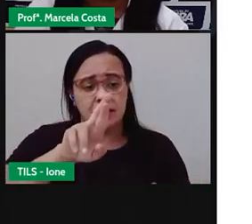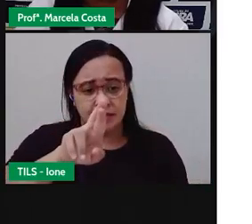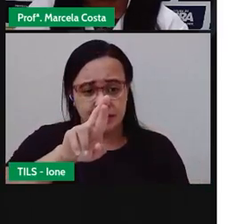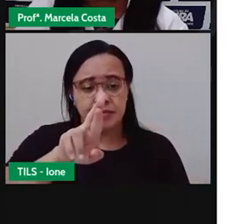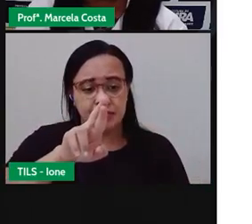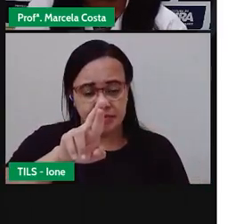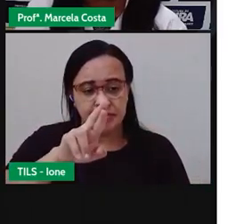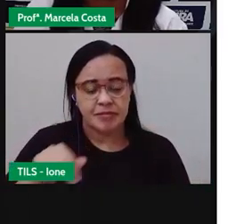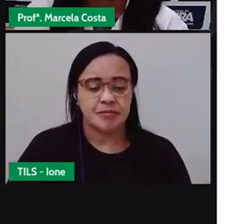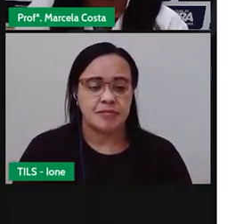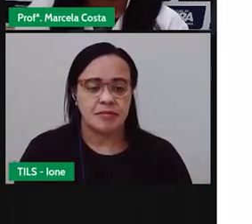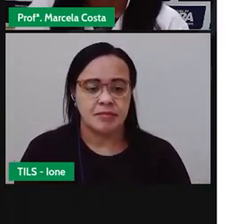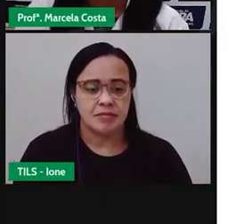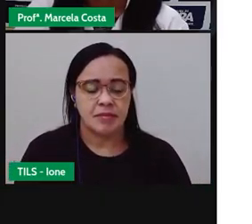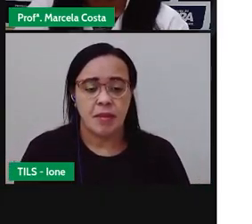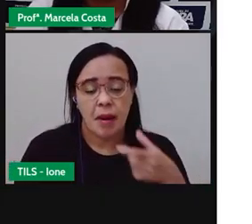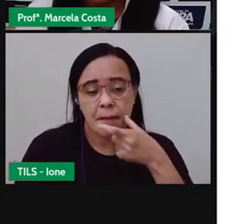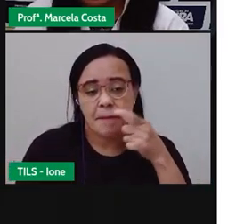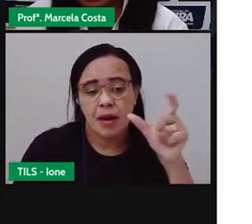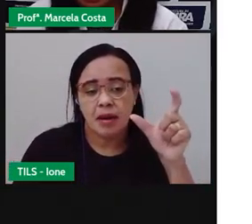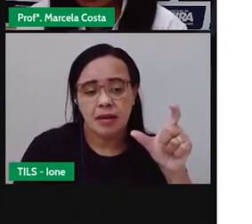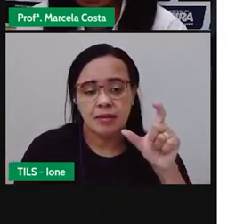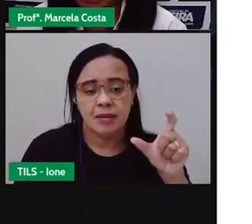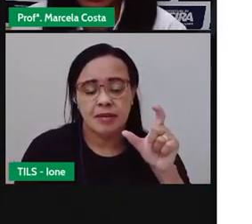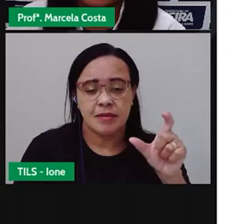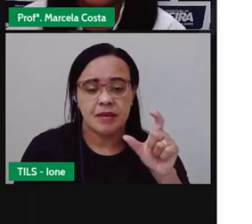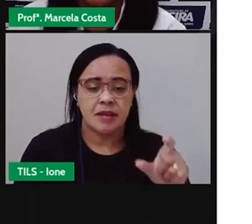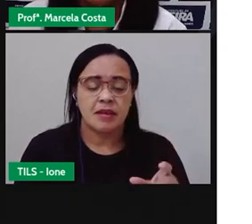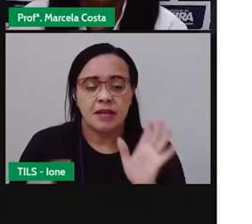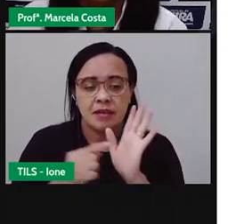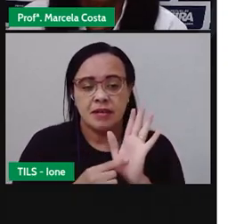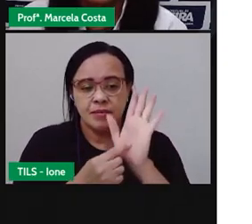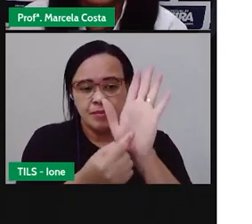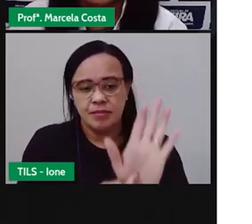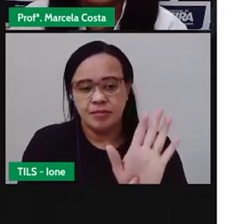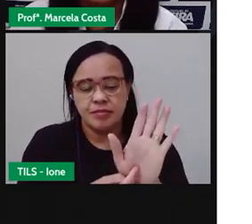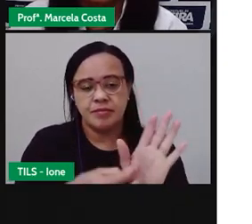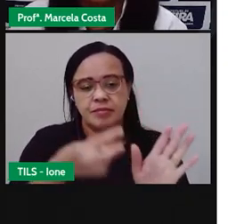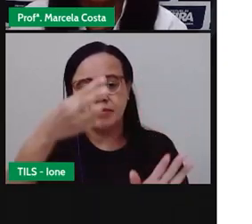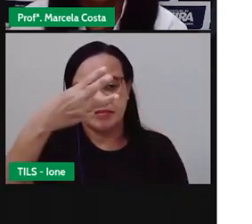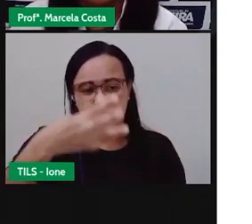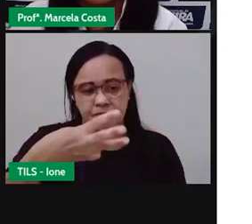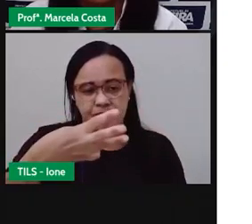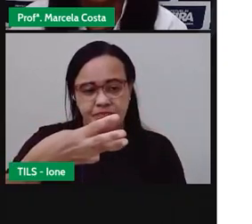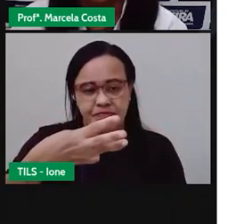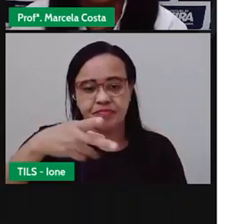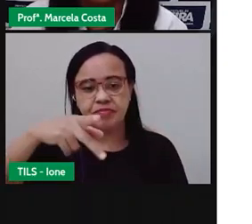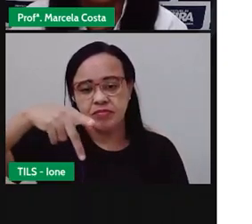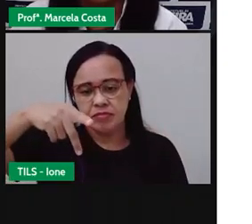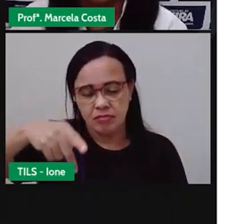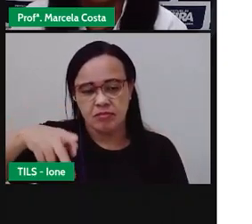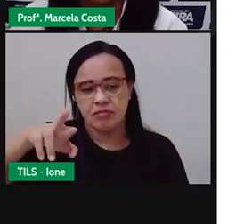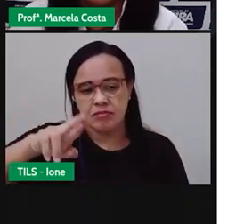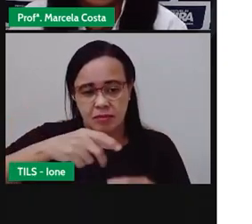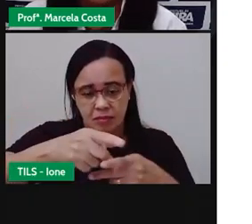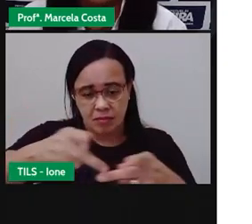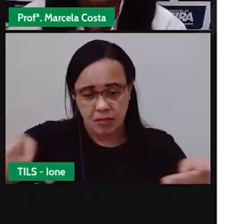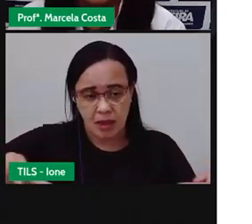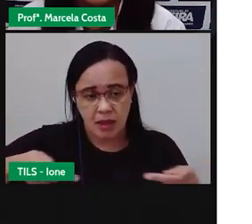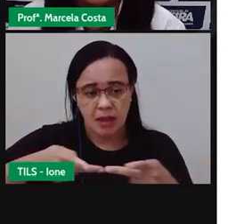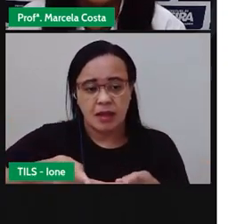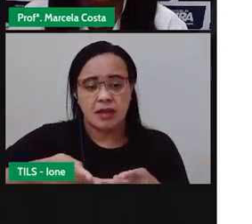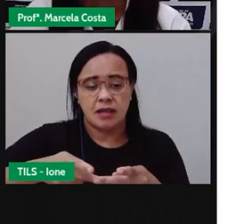Nessas palavras aqui que a gente está mostrando, ó, três pratos,